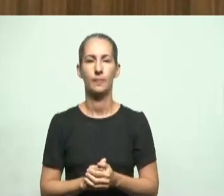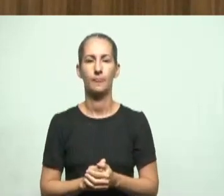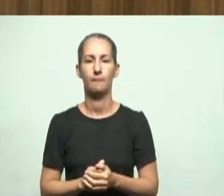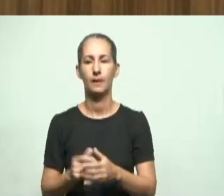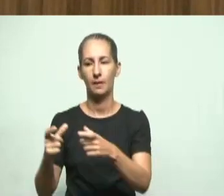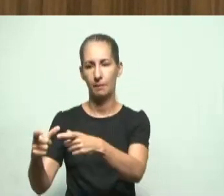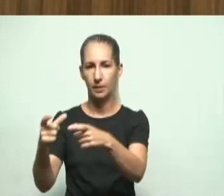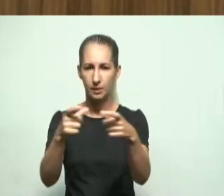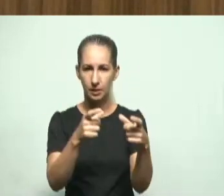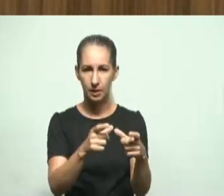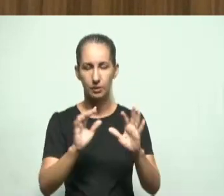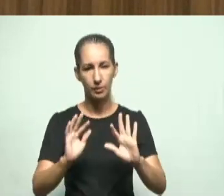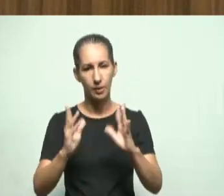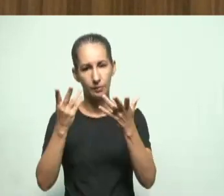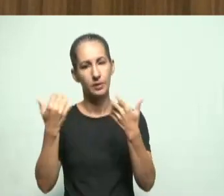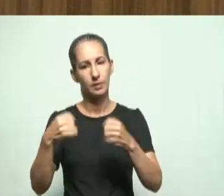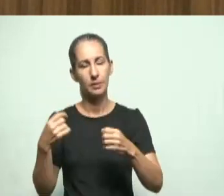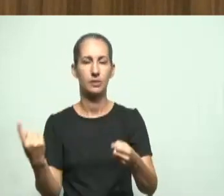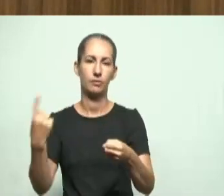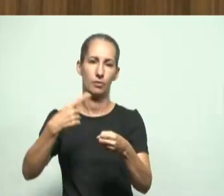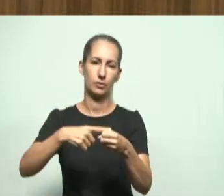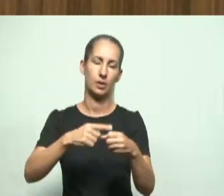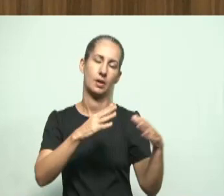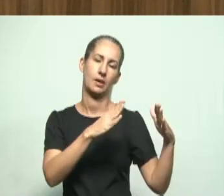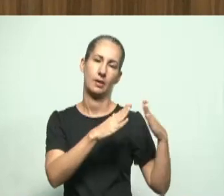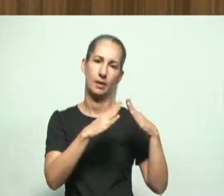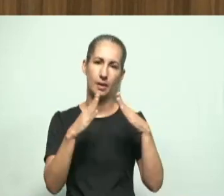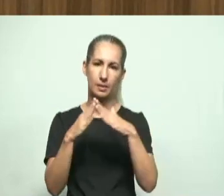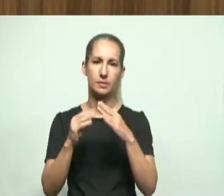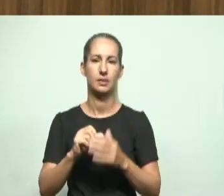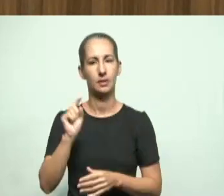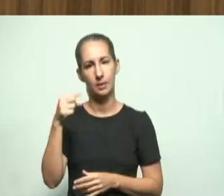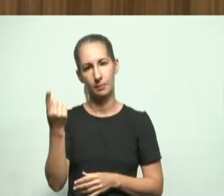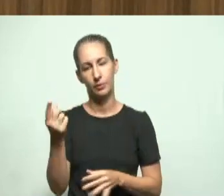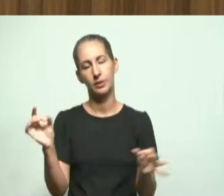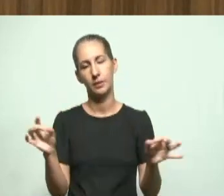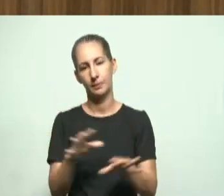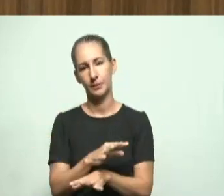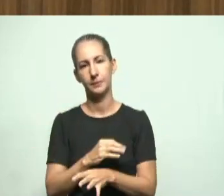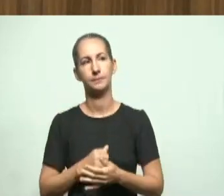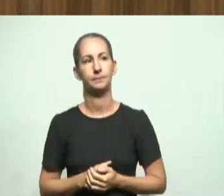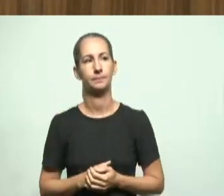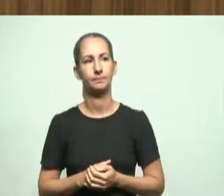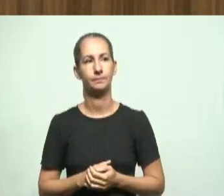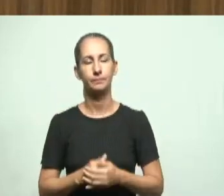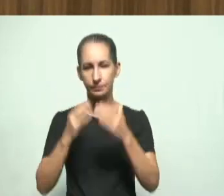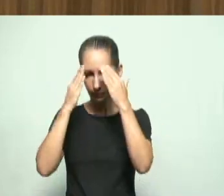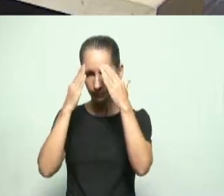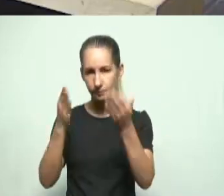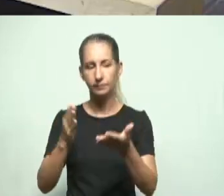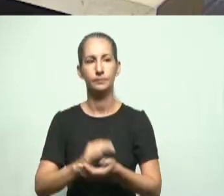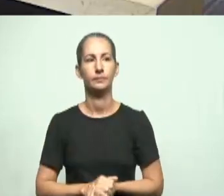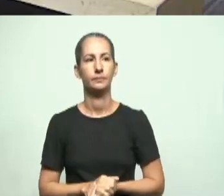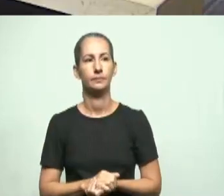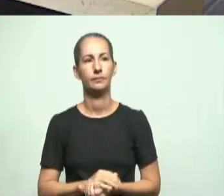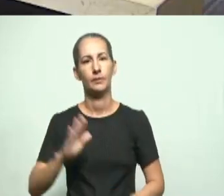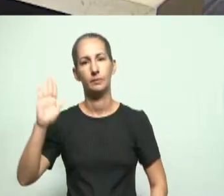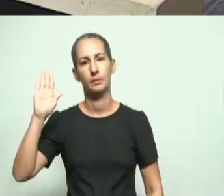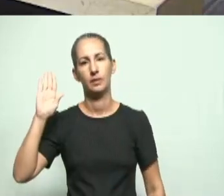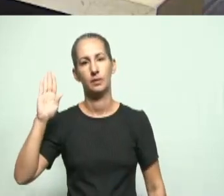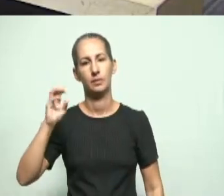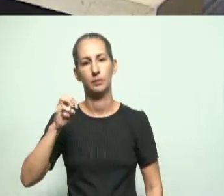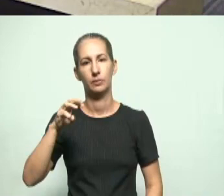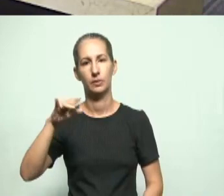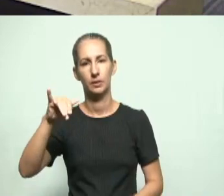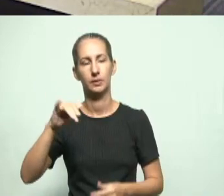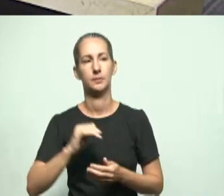nos bastidores dos eventos e que precisam retornar aos seus lares após essas grandes manifestações culturais. Muito obrigado. Pela ordem, vereador